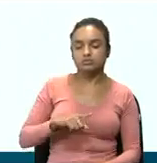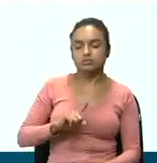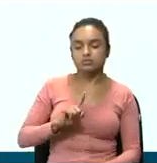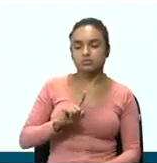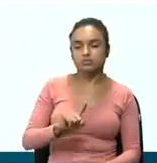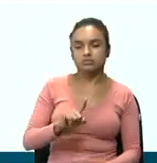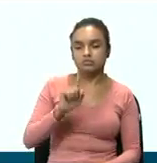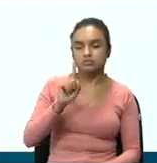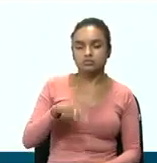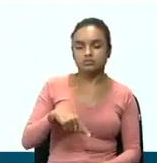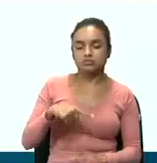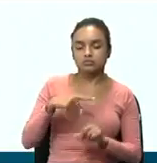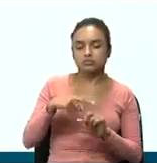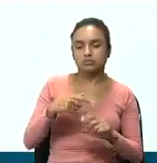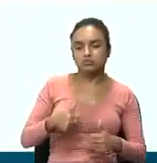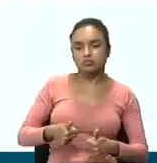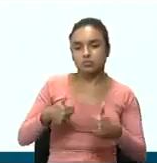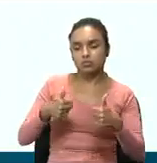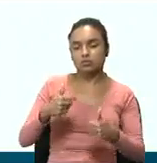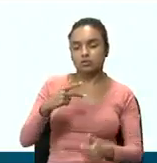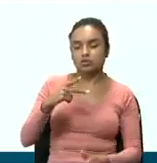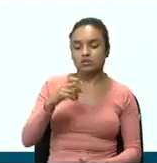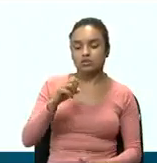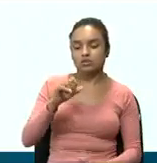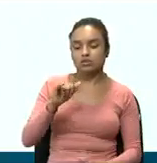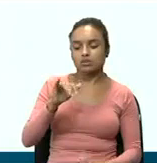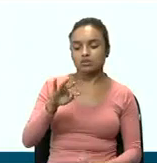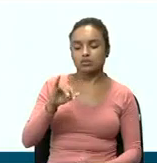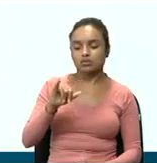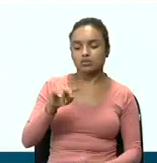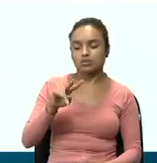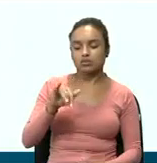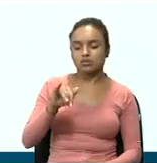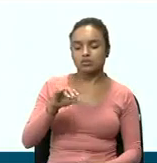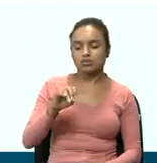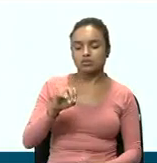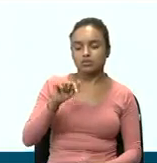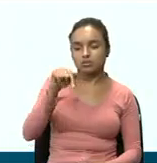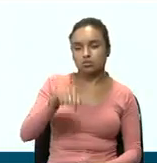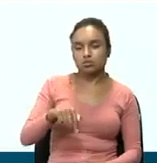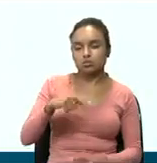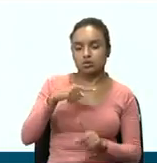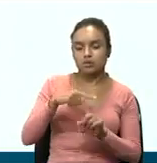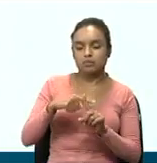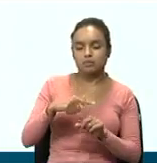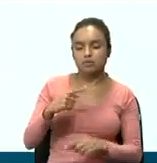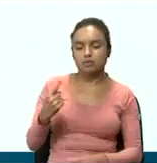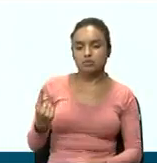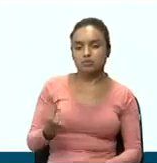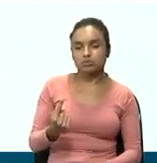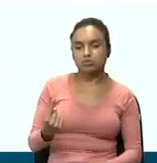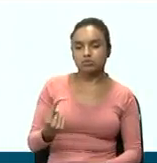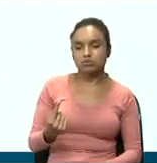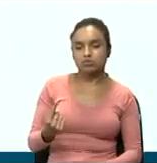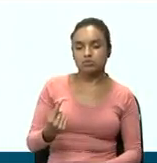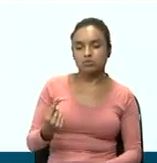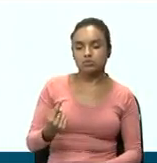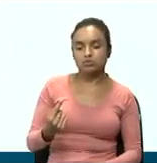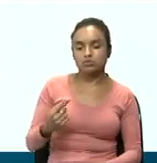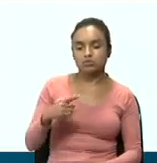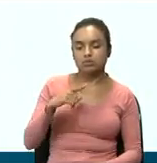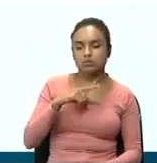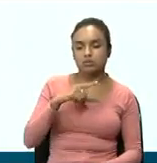ele é positivo nesse caso. Então, eu vou ter 1 positivo, então eu vou ter mais 1 aqui, que eu vou